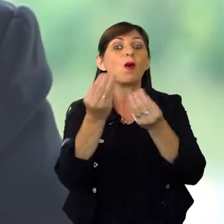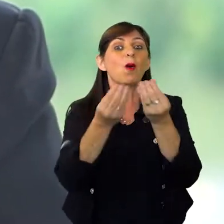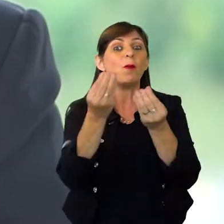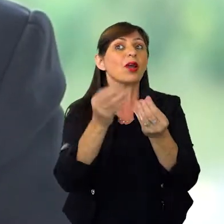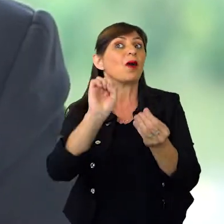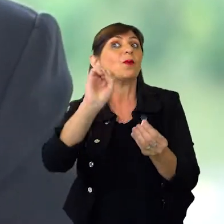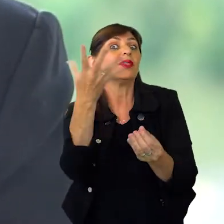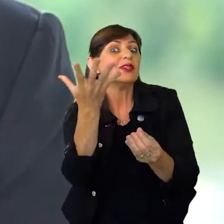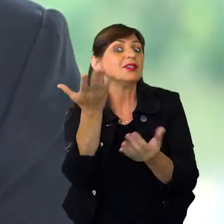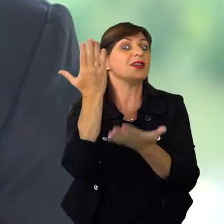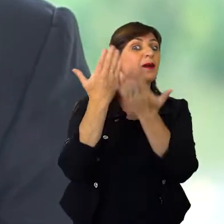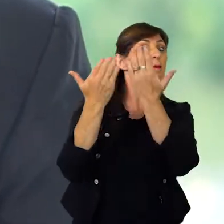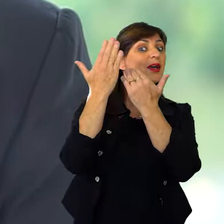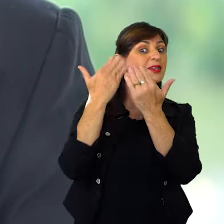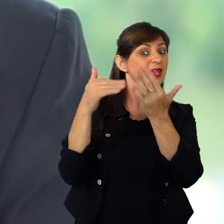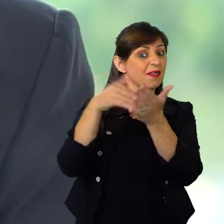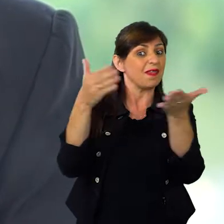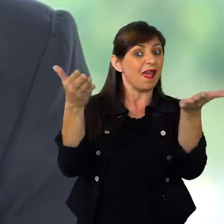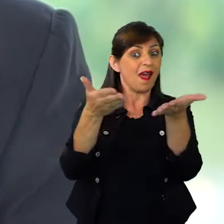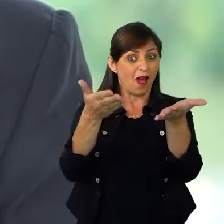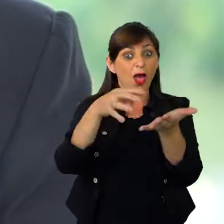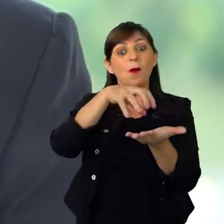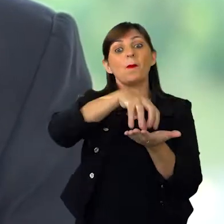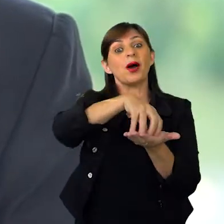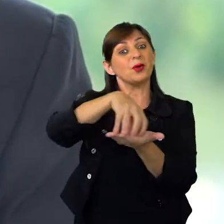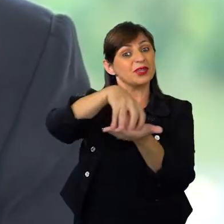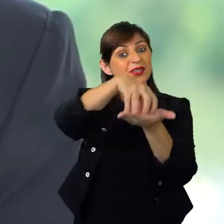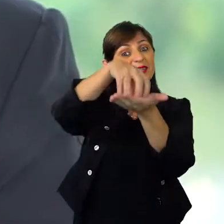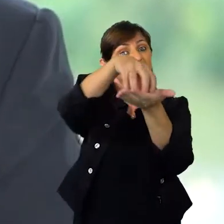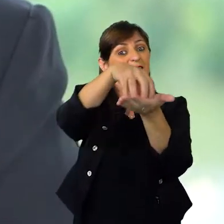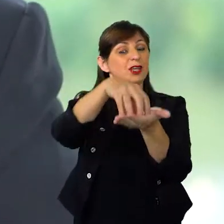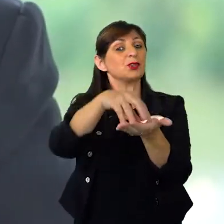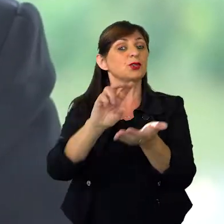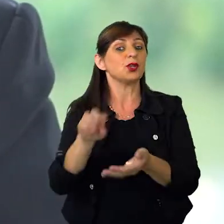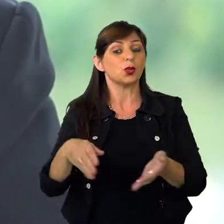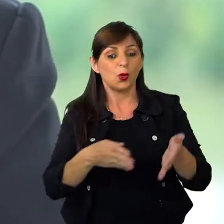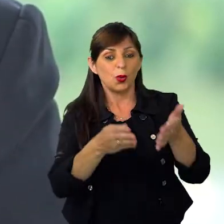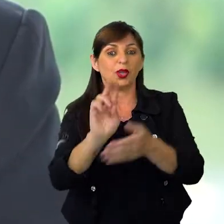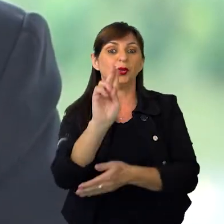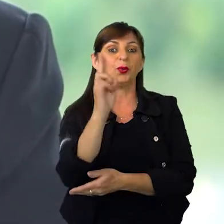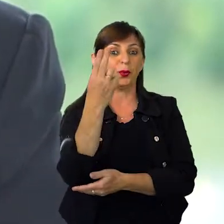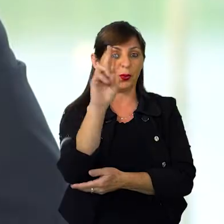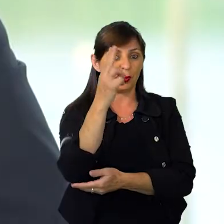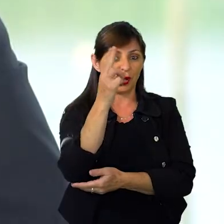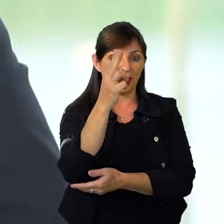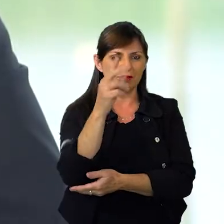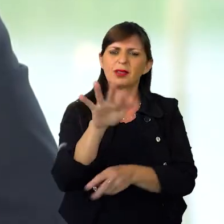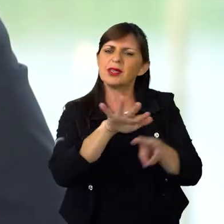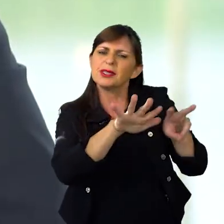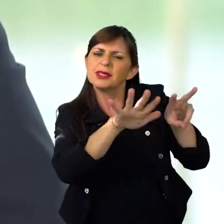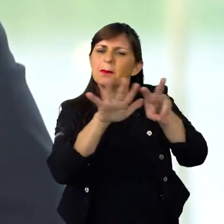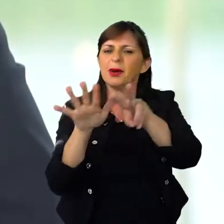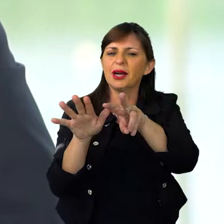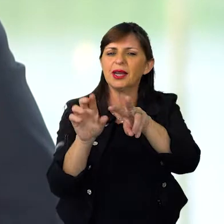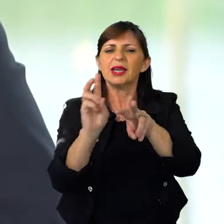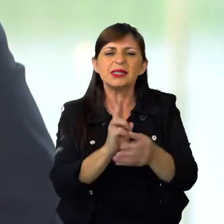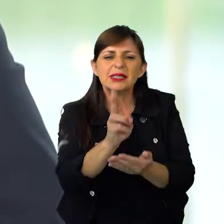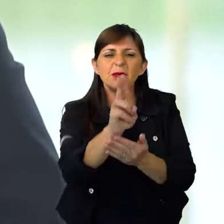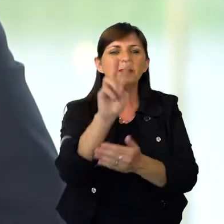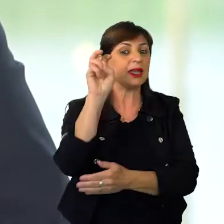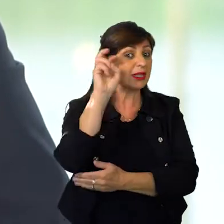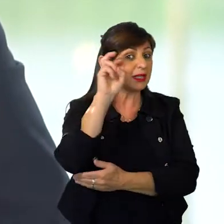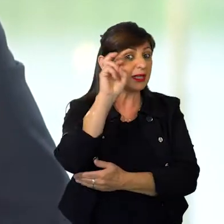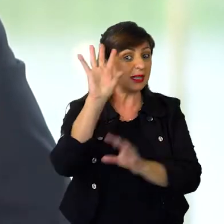resgate histórico passando por 6 diferentes pontos que integravam a rota dos balseiros do rio Uruguai será exibido semanalmente